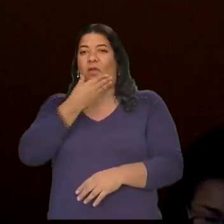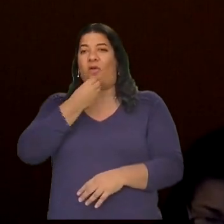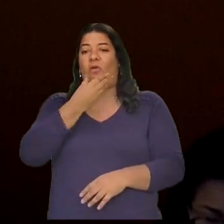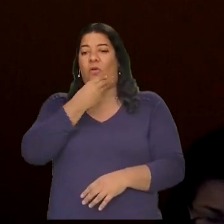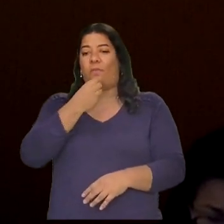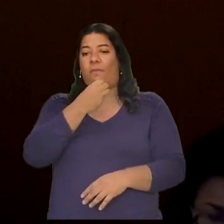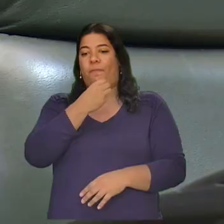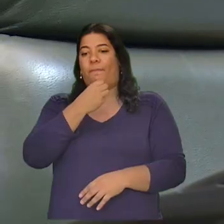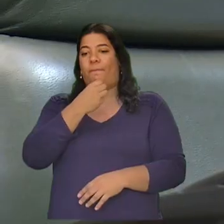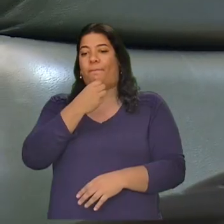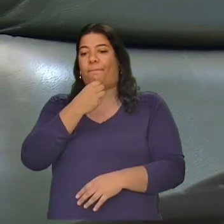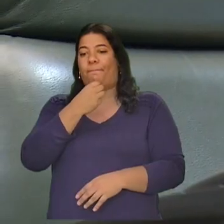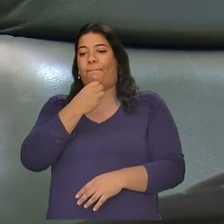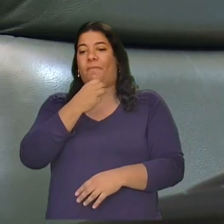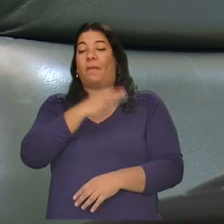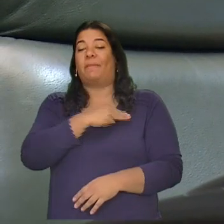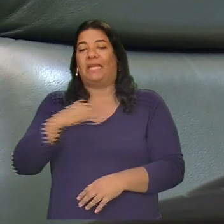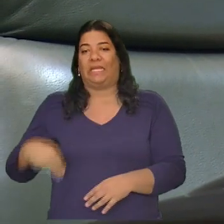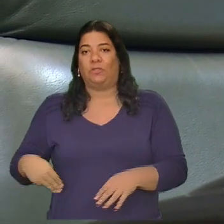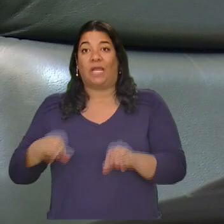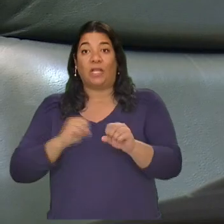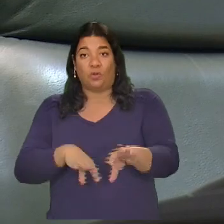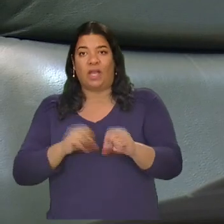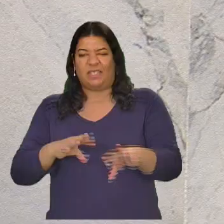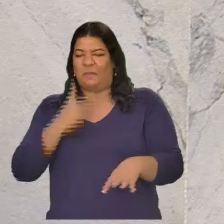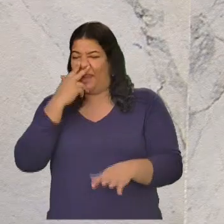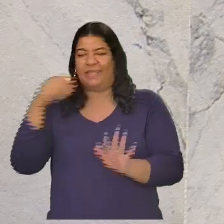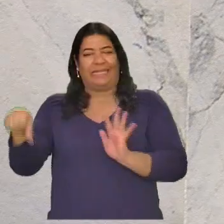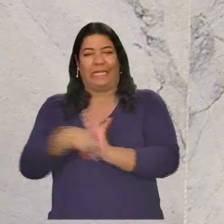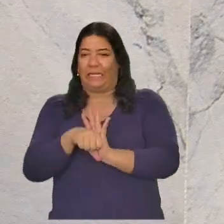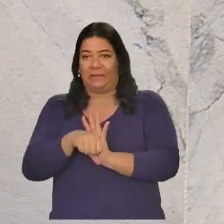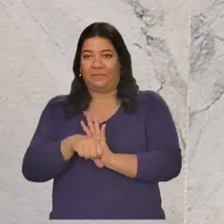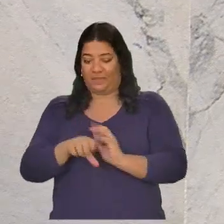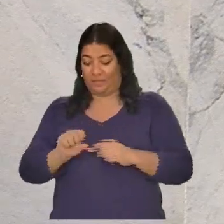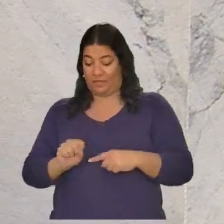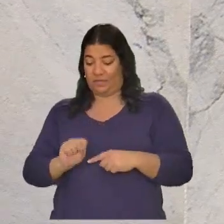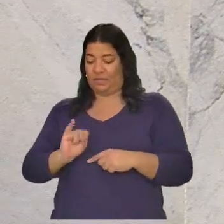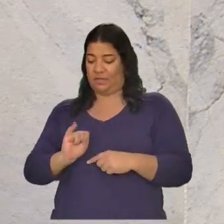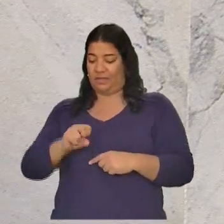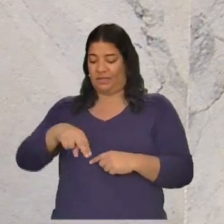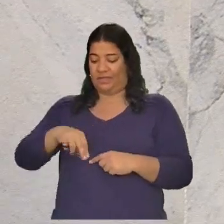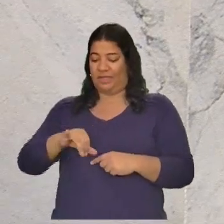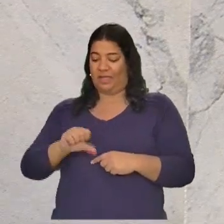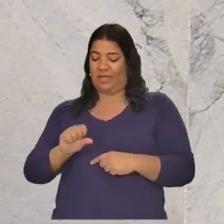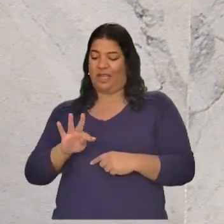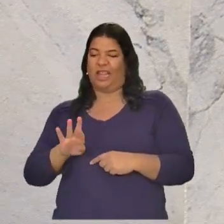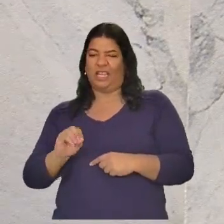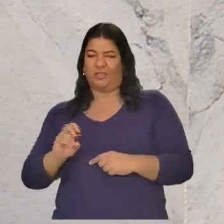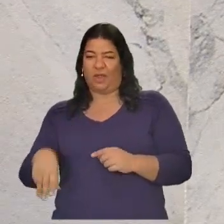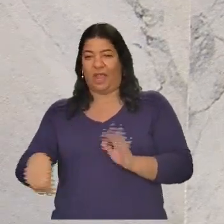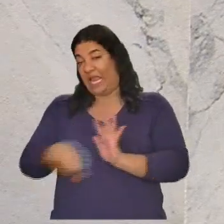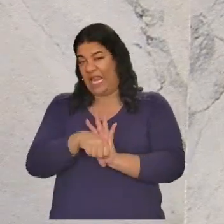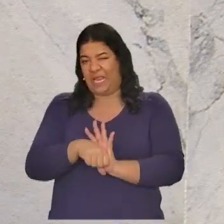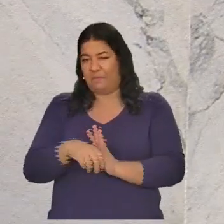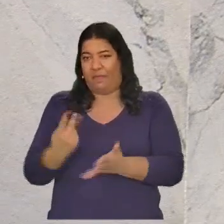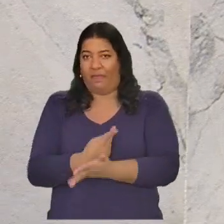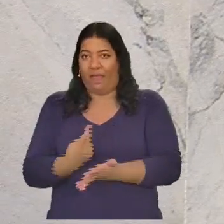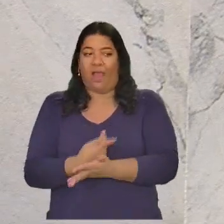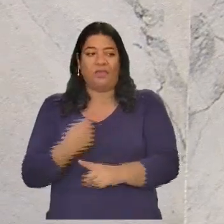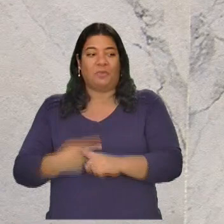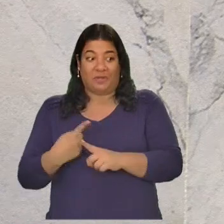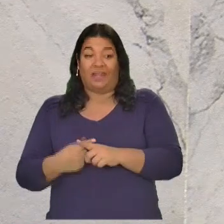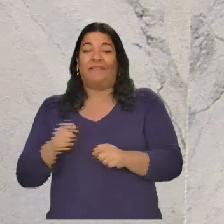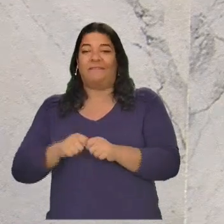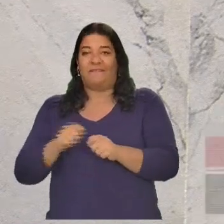falo que é o sinistro da educação a ignorância da educação esse ministro que defende escola sem partido contra os